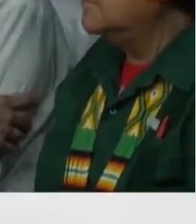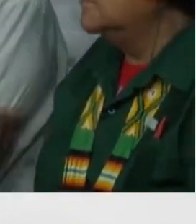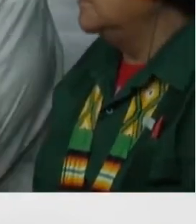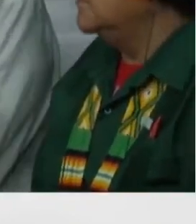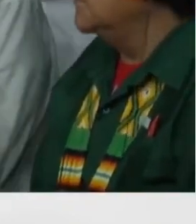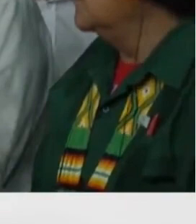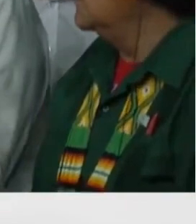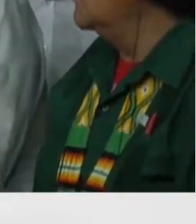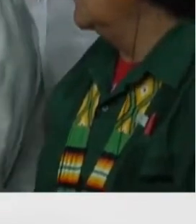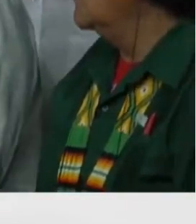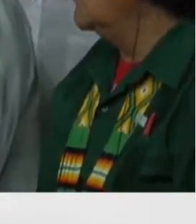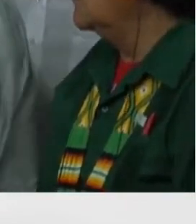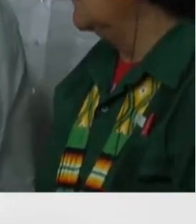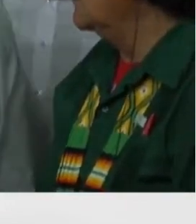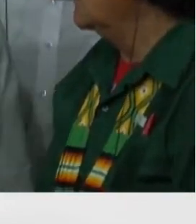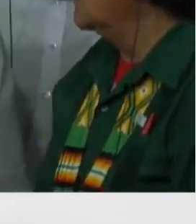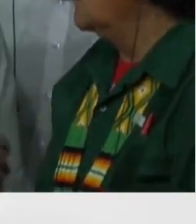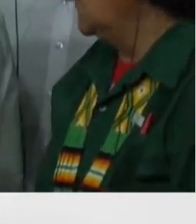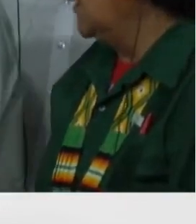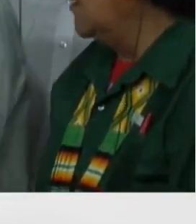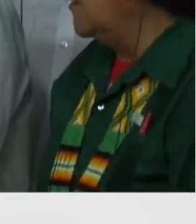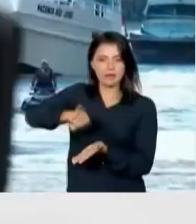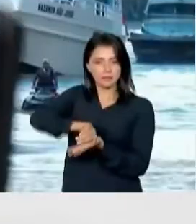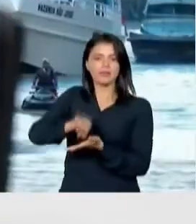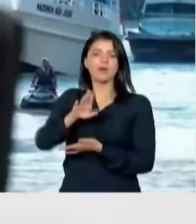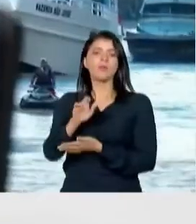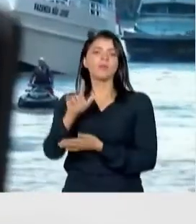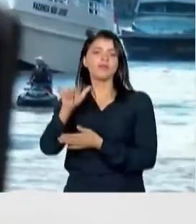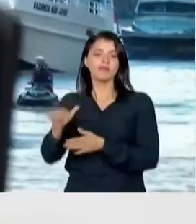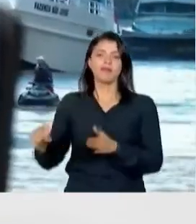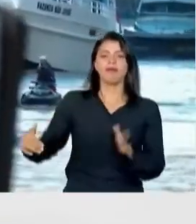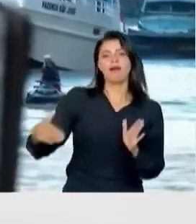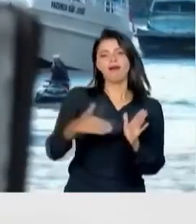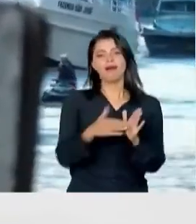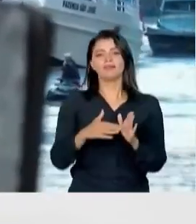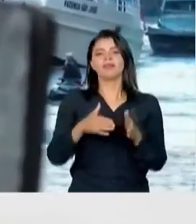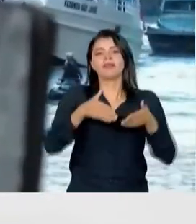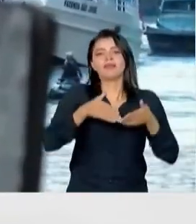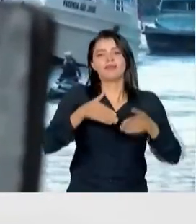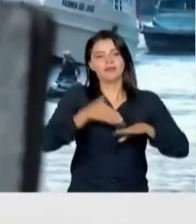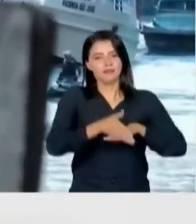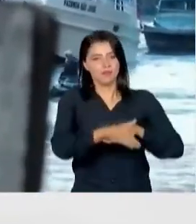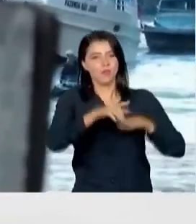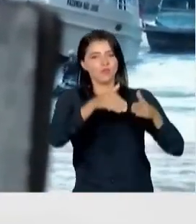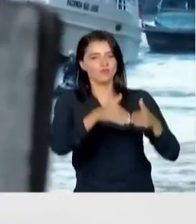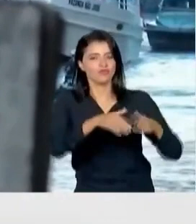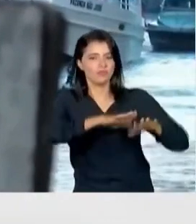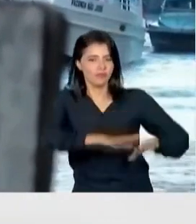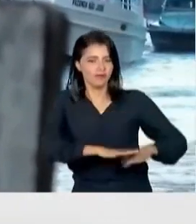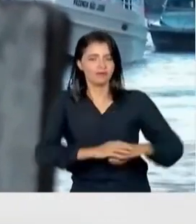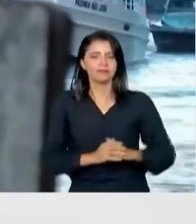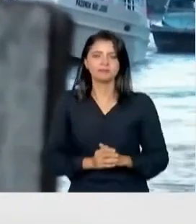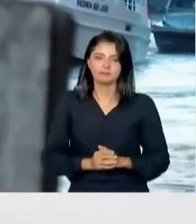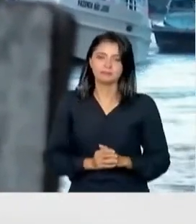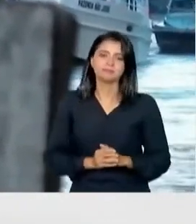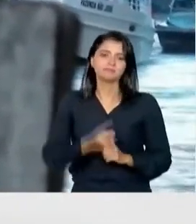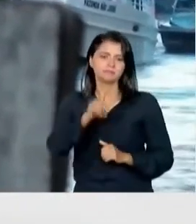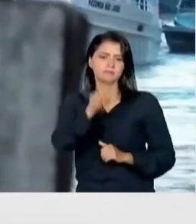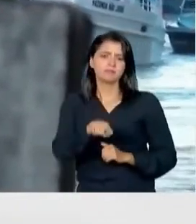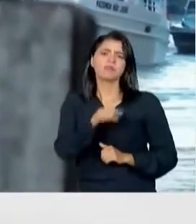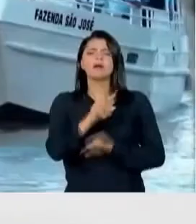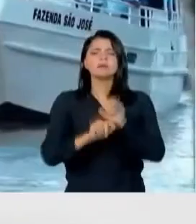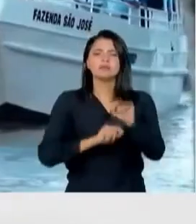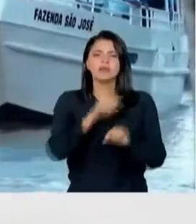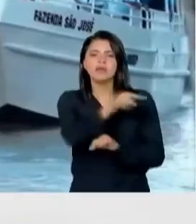principal é ele ser o de ligação e ele quer tentar puxar o sul global que ele sabe que o Lula Lula é o